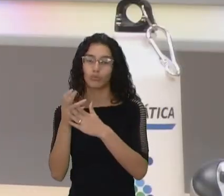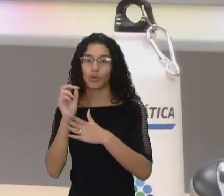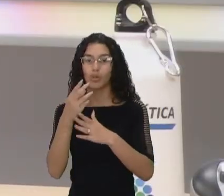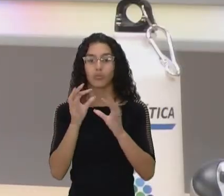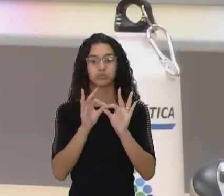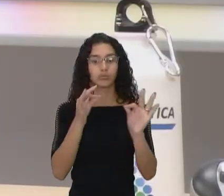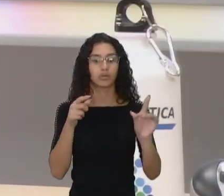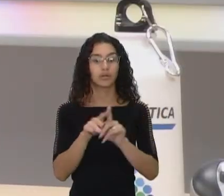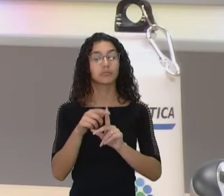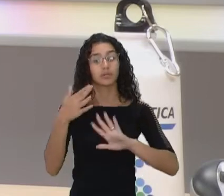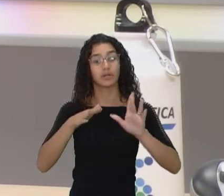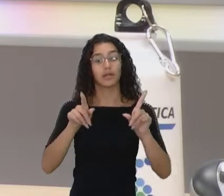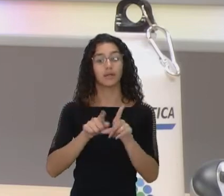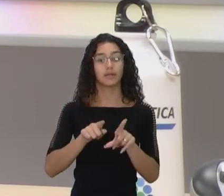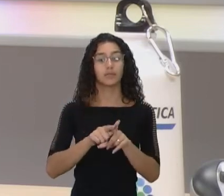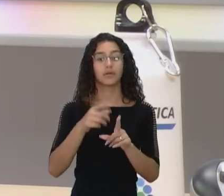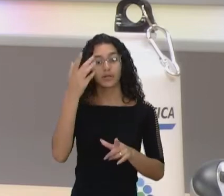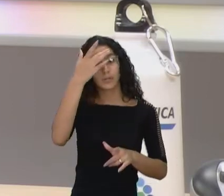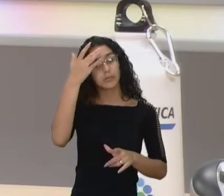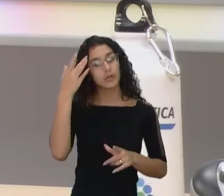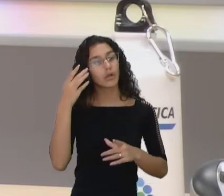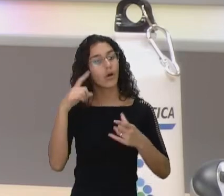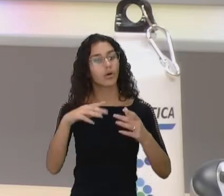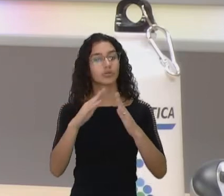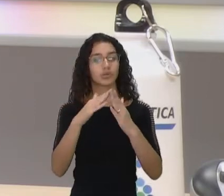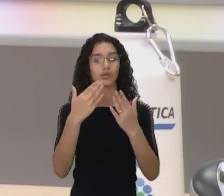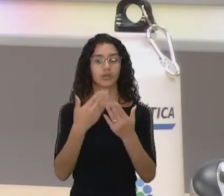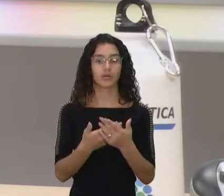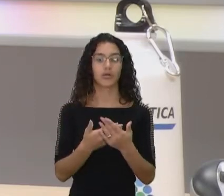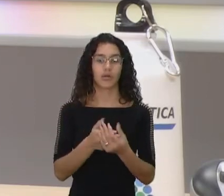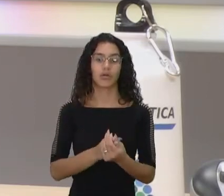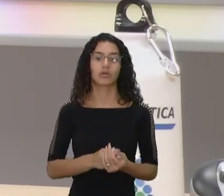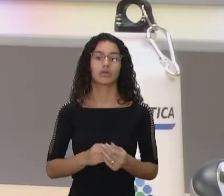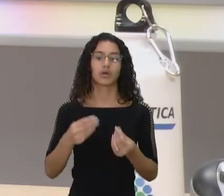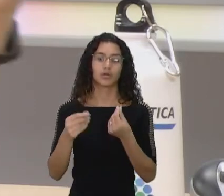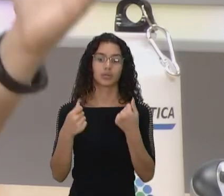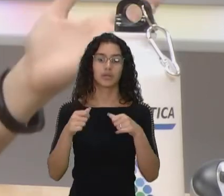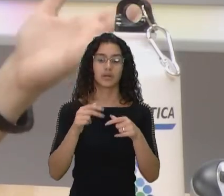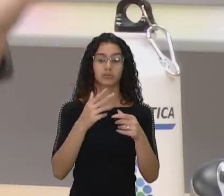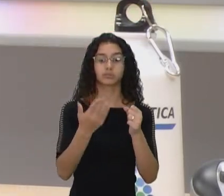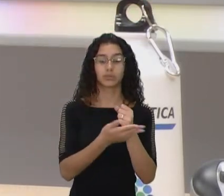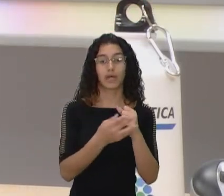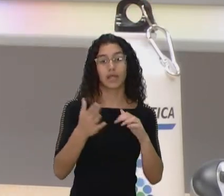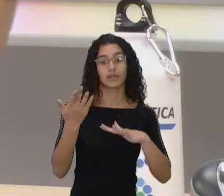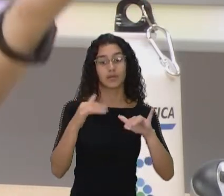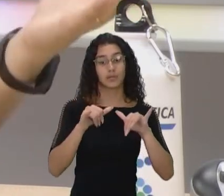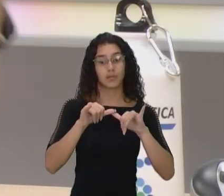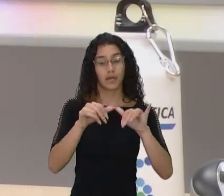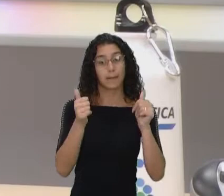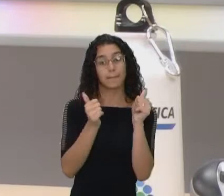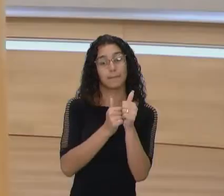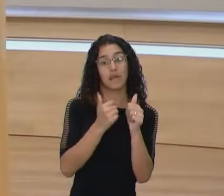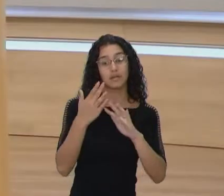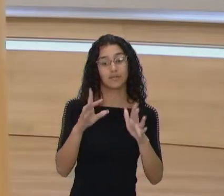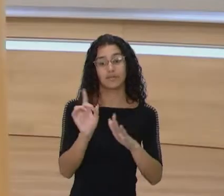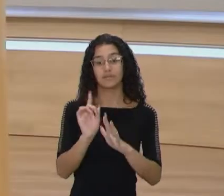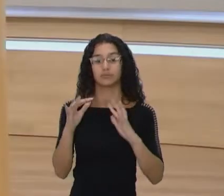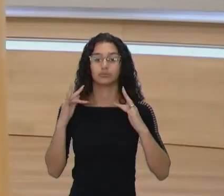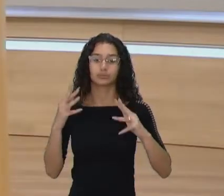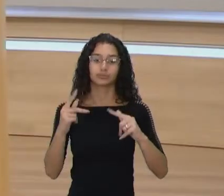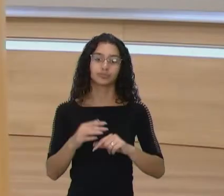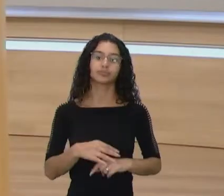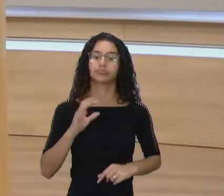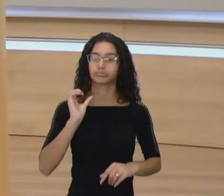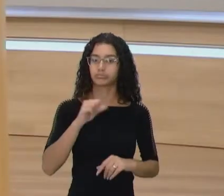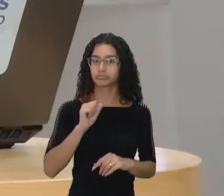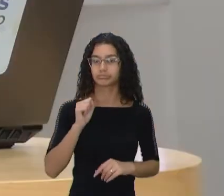pode variar, dependendo da pessoa, da onde é a escola. Exato. Né? Da onde tem que... Às vezes o mercado é do lado, às vezes não é. Tudo isso, né?